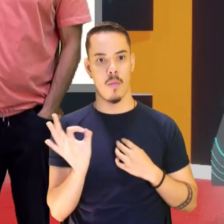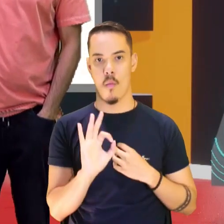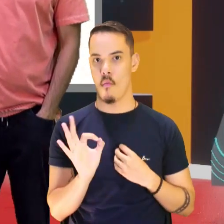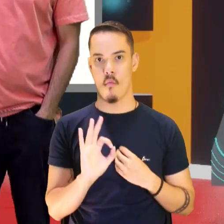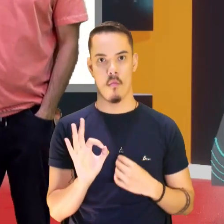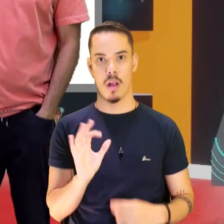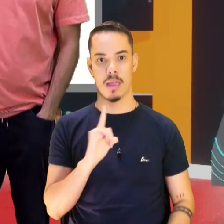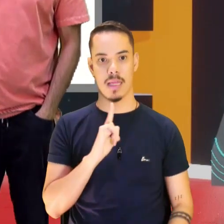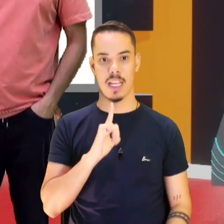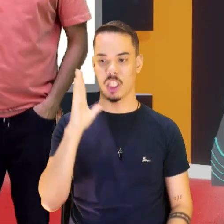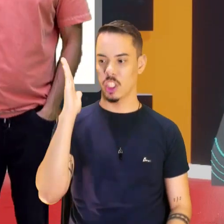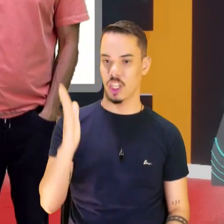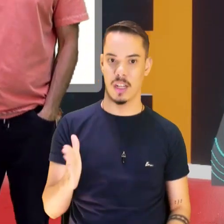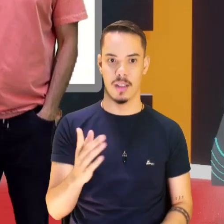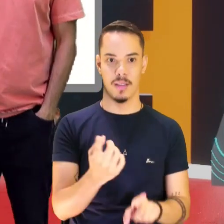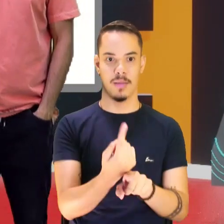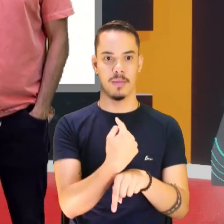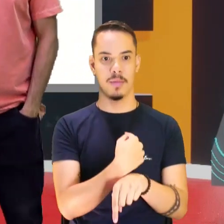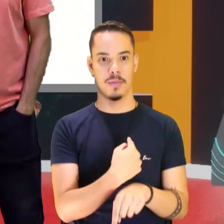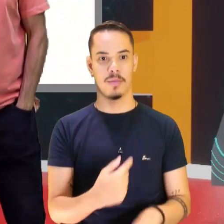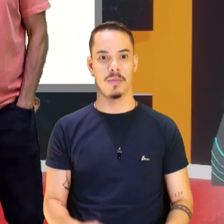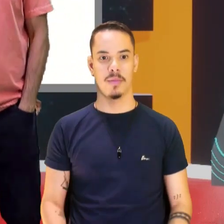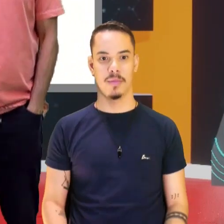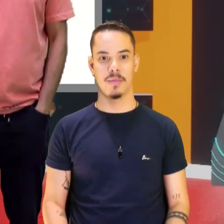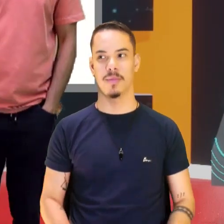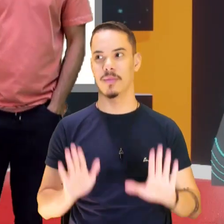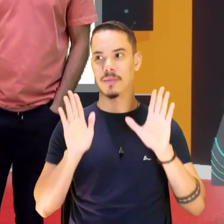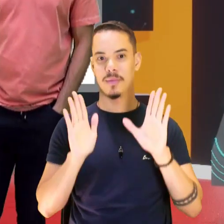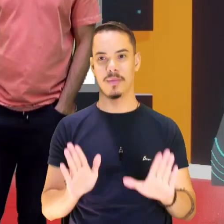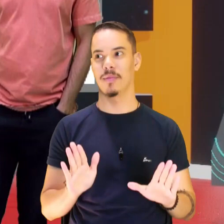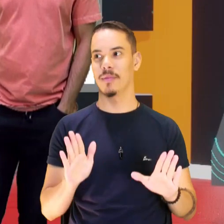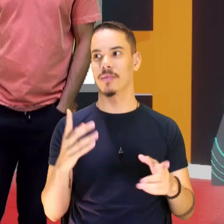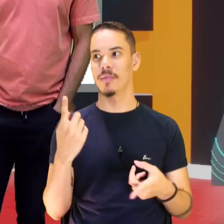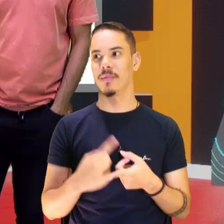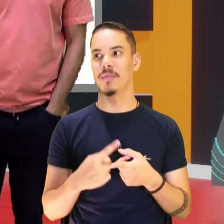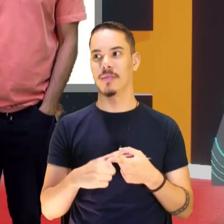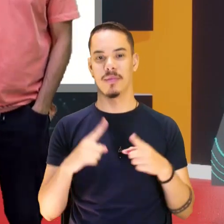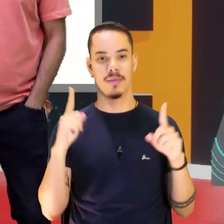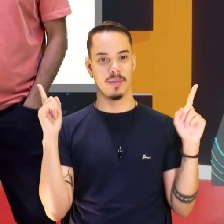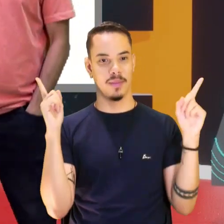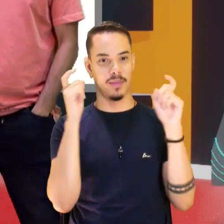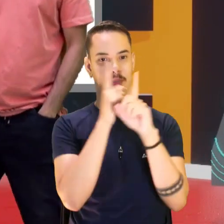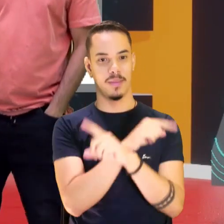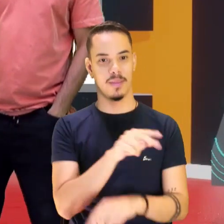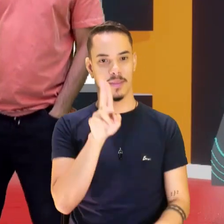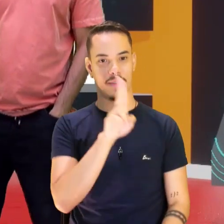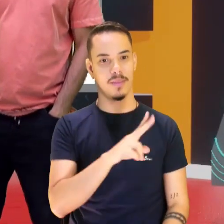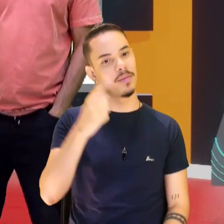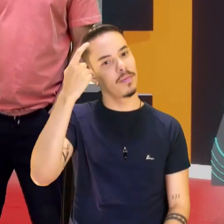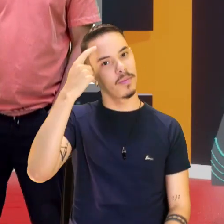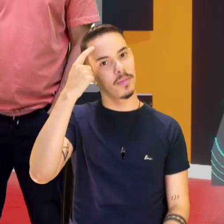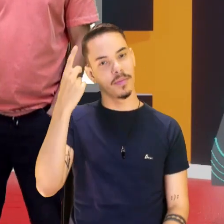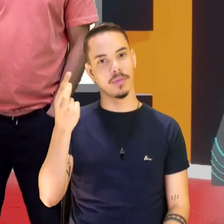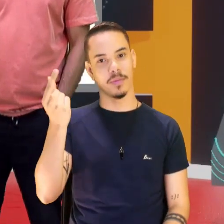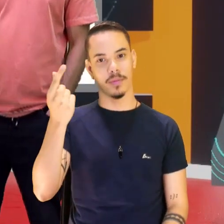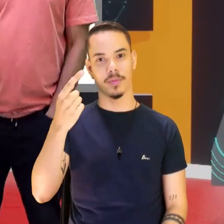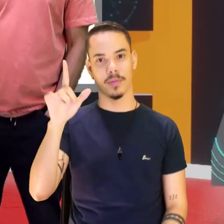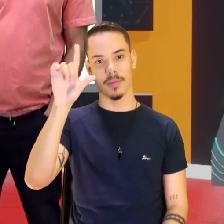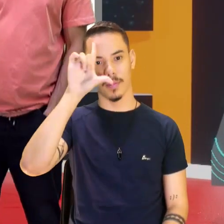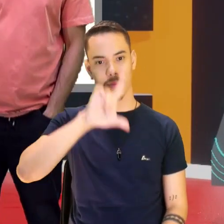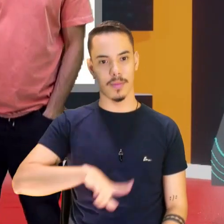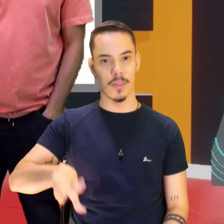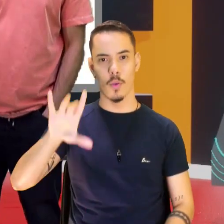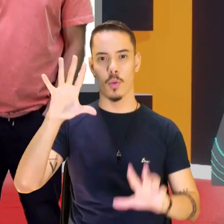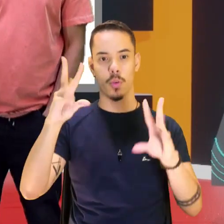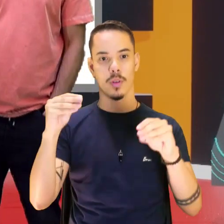inversa. Diretamente. Não vai estar mesmo. Não. Mas sabe por que não é difícil? Porque é só usar o raciocínio lógico. Pensa na prática. Todas as